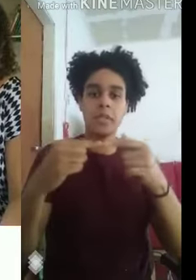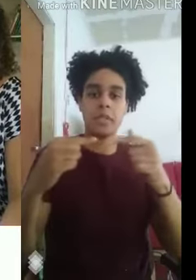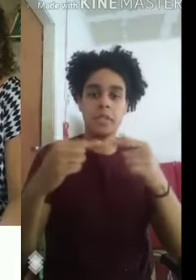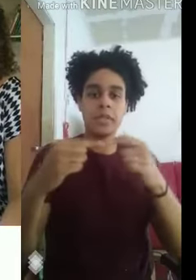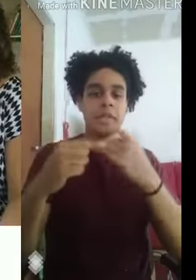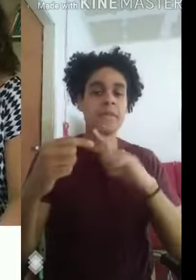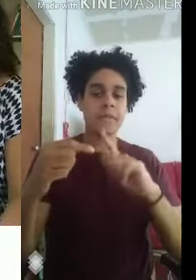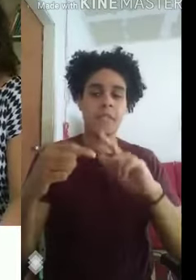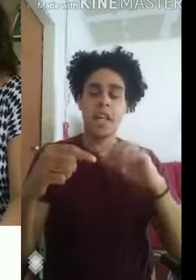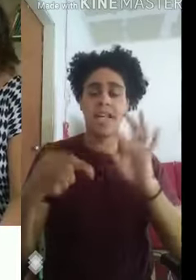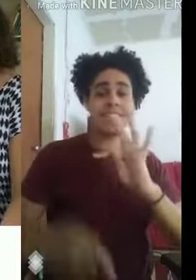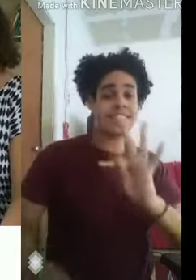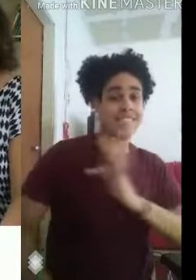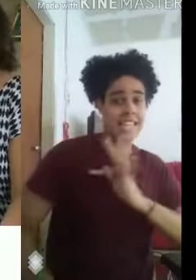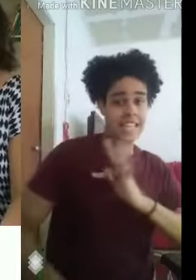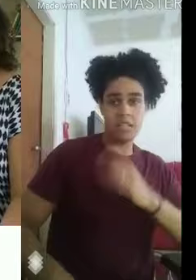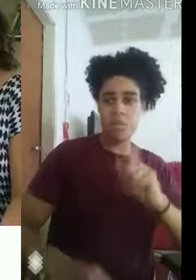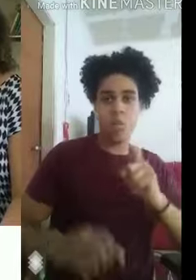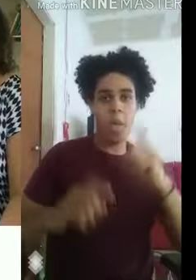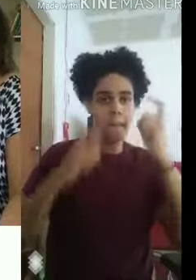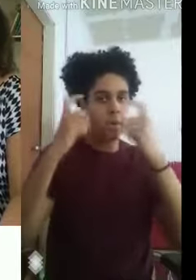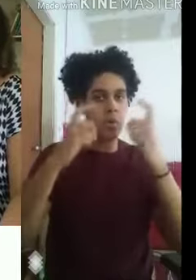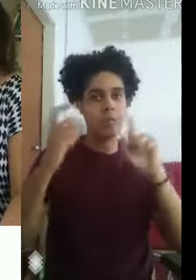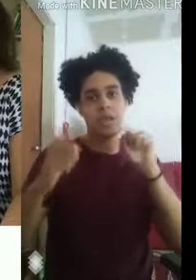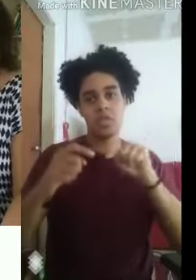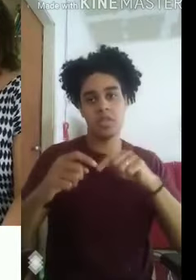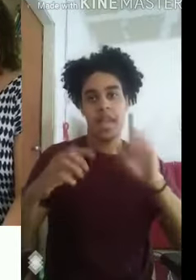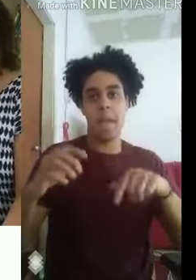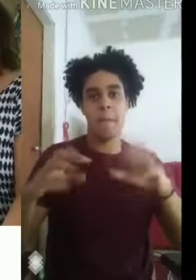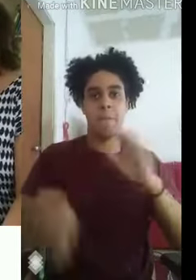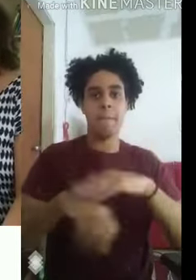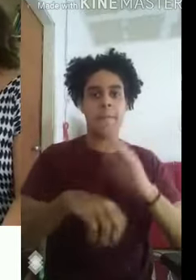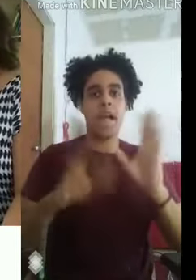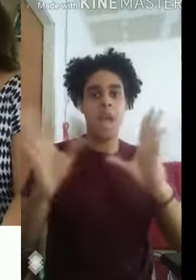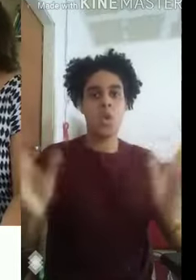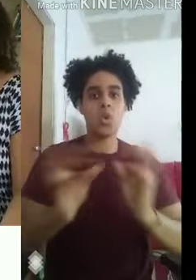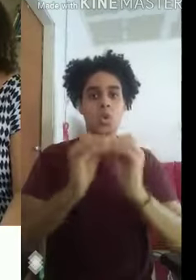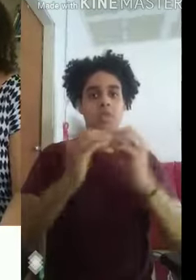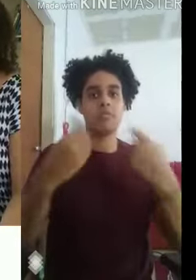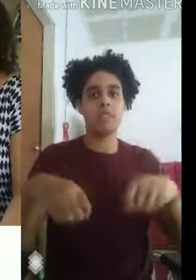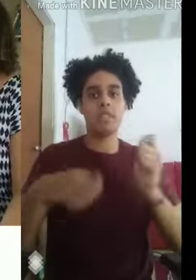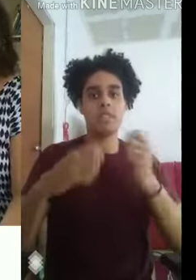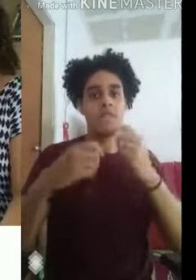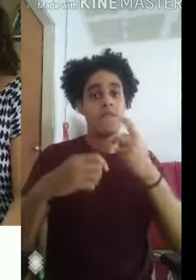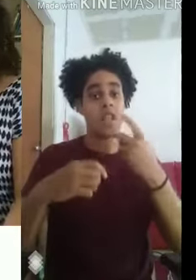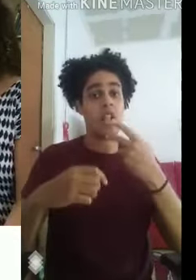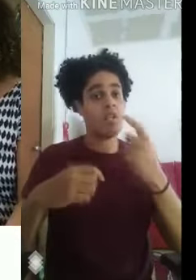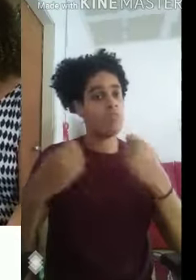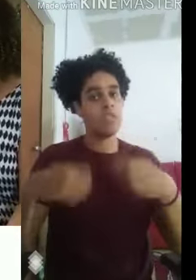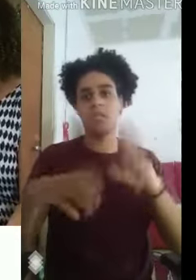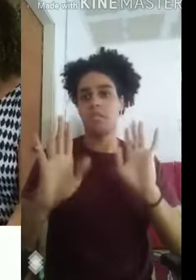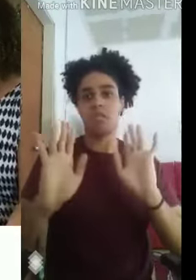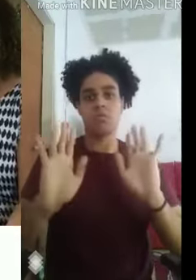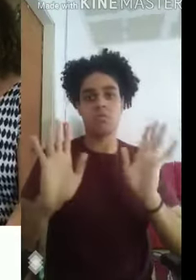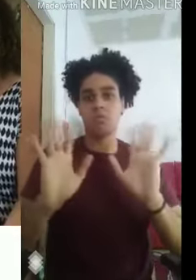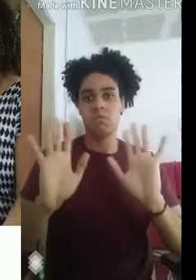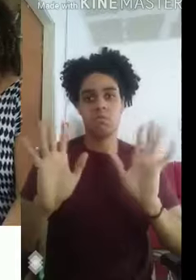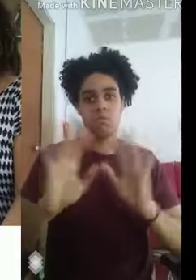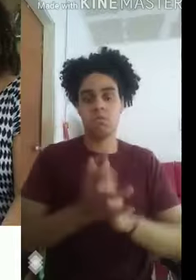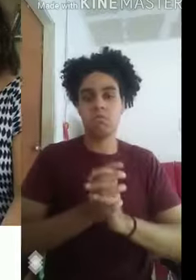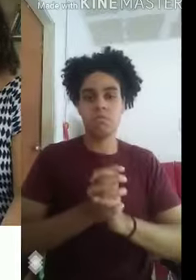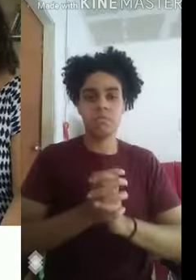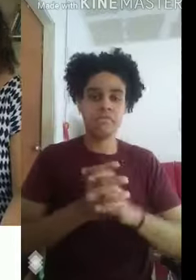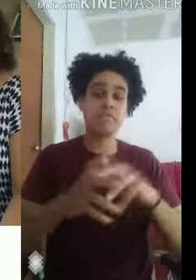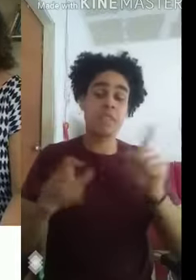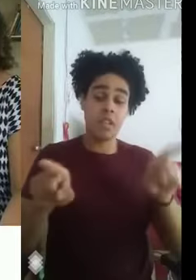tanto com essa forma. Ela se preocupa mais com o conteúdo. Ela tem que dizer o que ela precisa dizer. Além disso, a